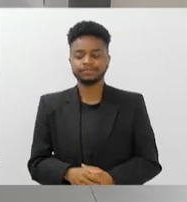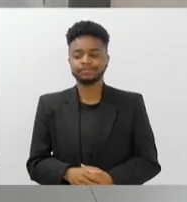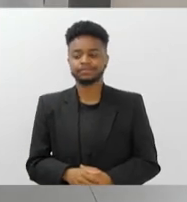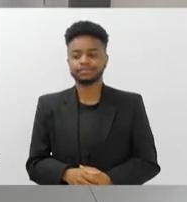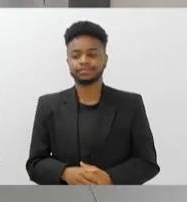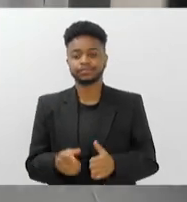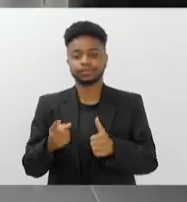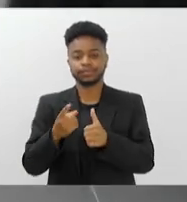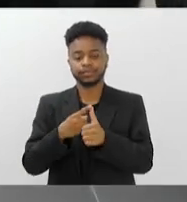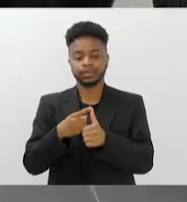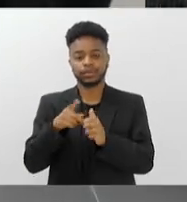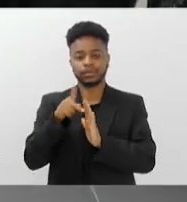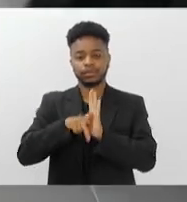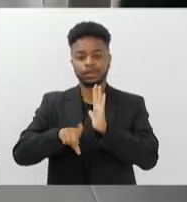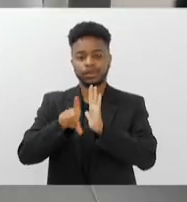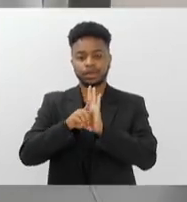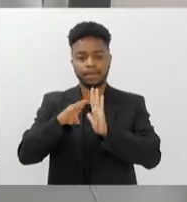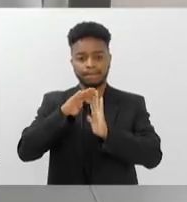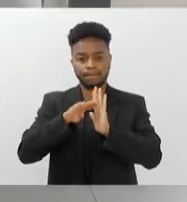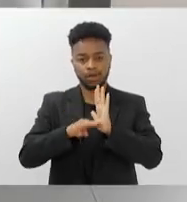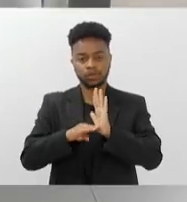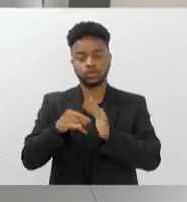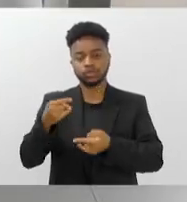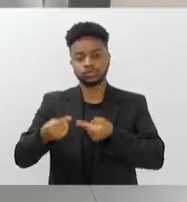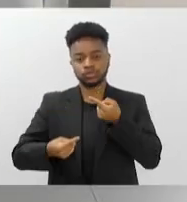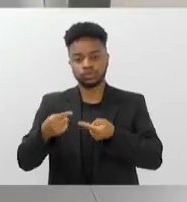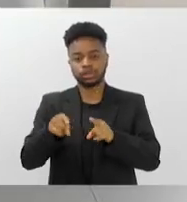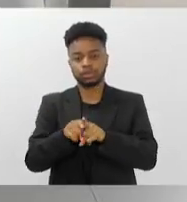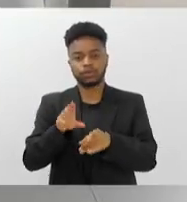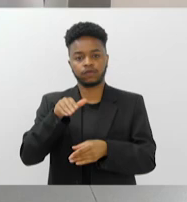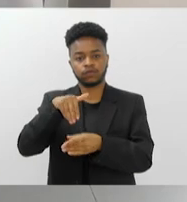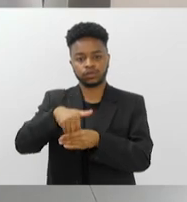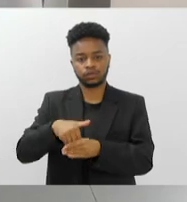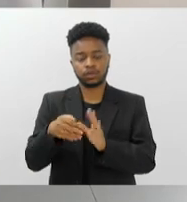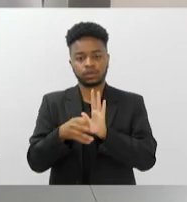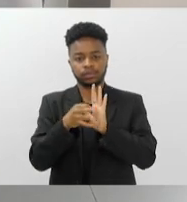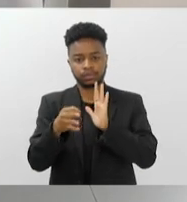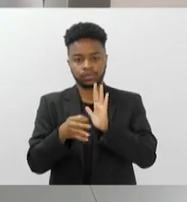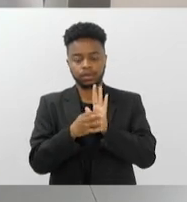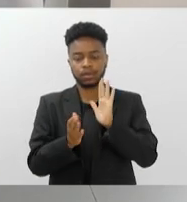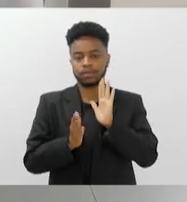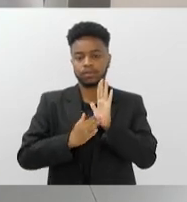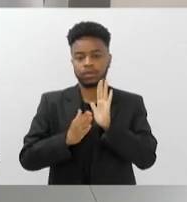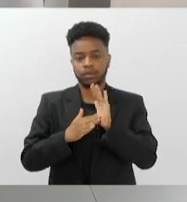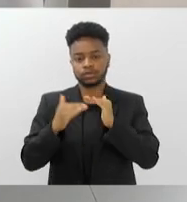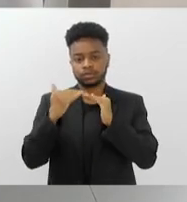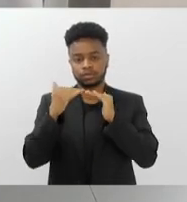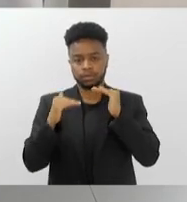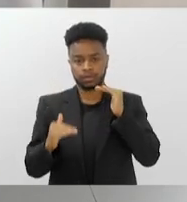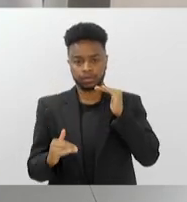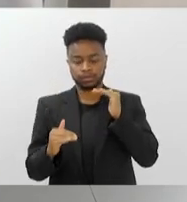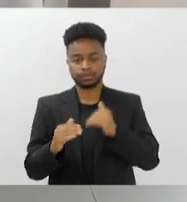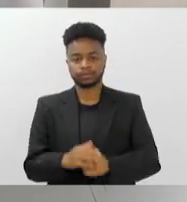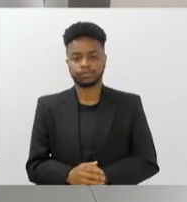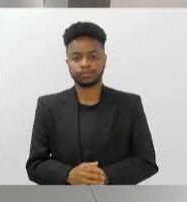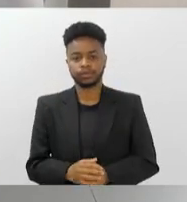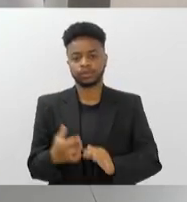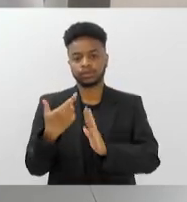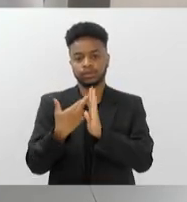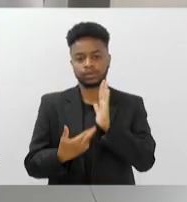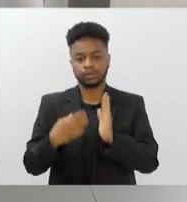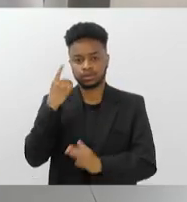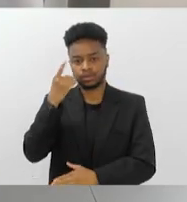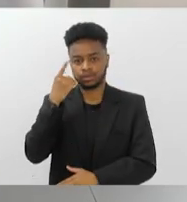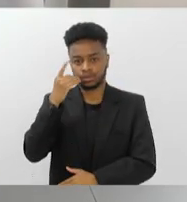Primeiro projeto da pauta é discussão e votação dos pareceres às proposições abaixo. Relatoria do